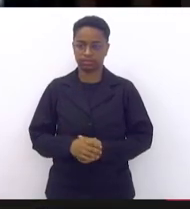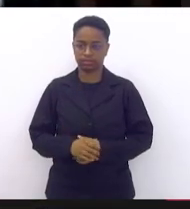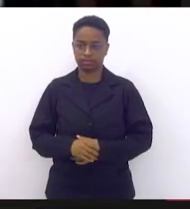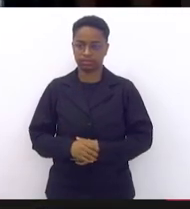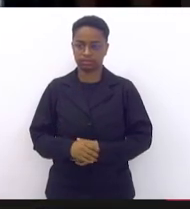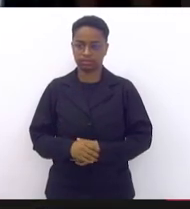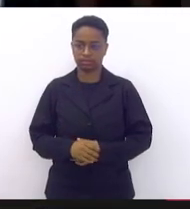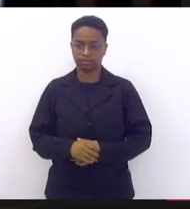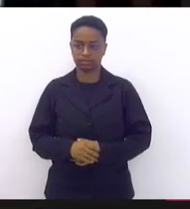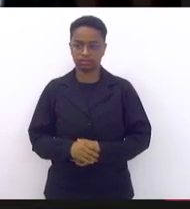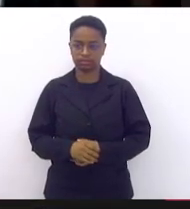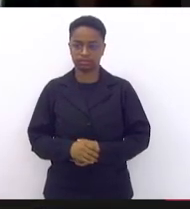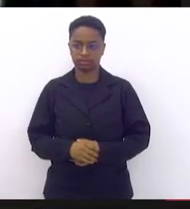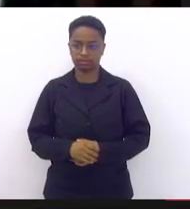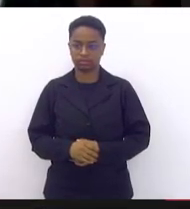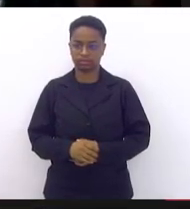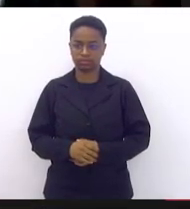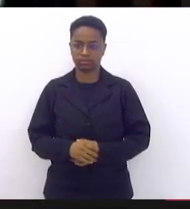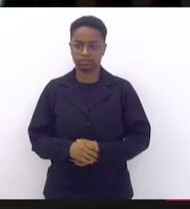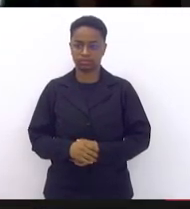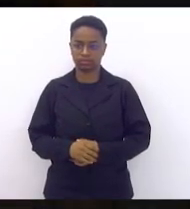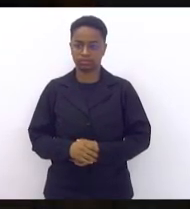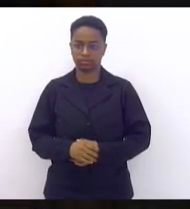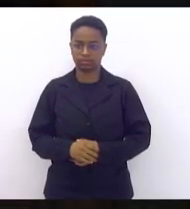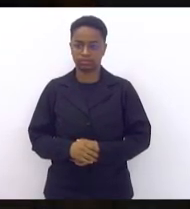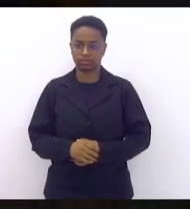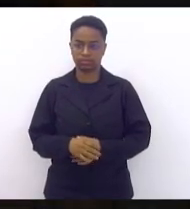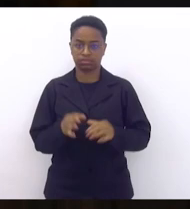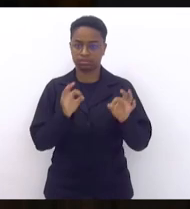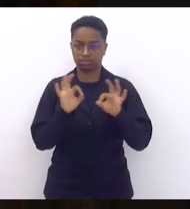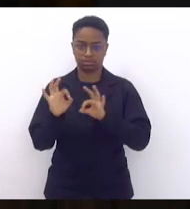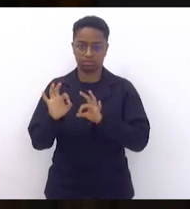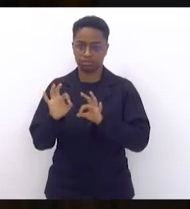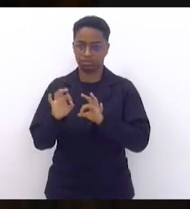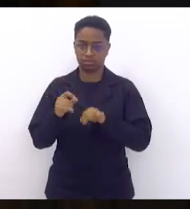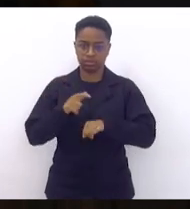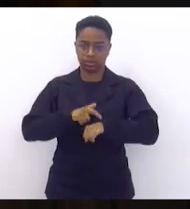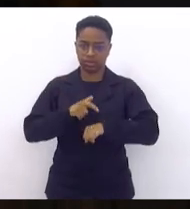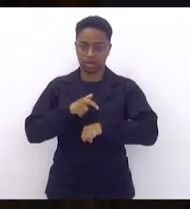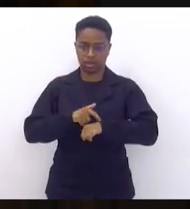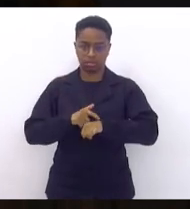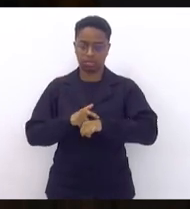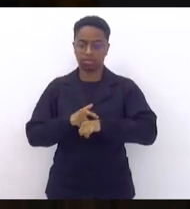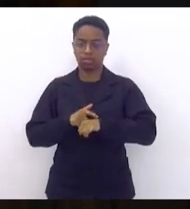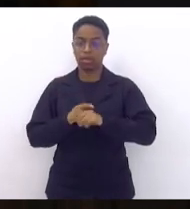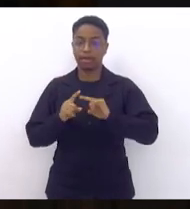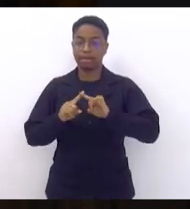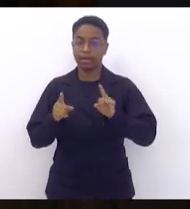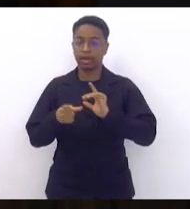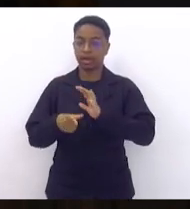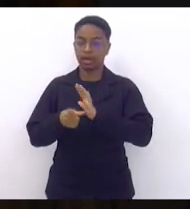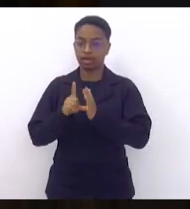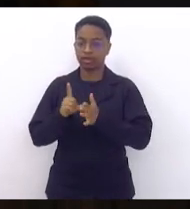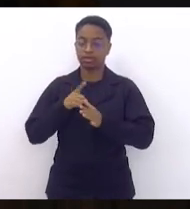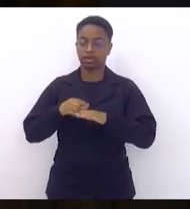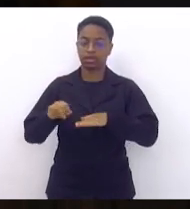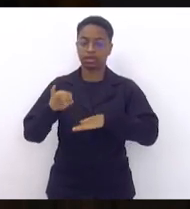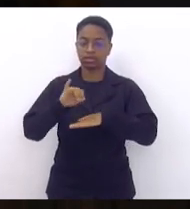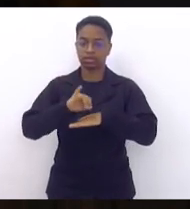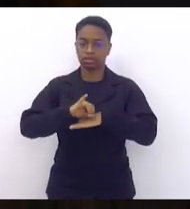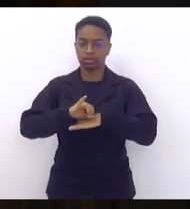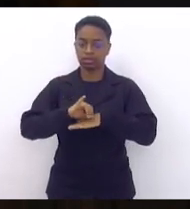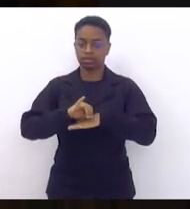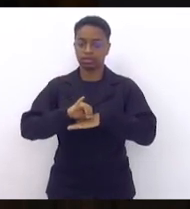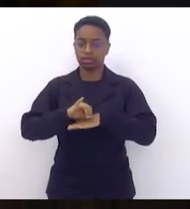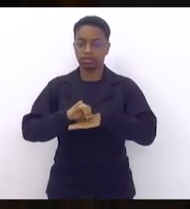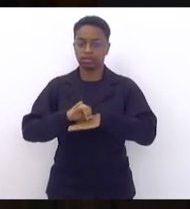Deputada Franciane. É, não havendo mais tempo regimental, antes, porém, há sobre a mesa requerimento de inclusão na